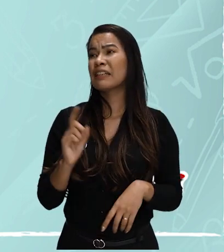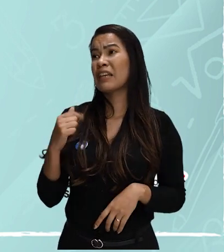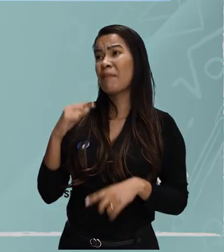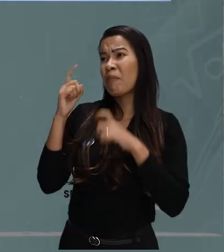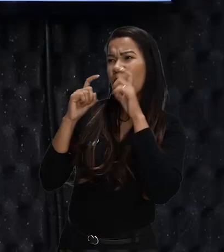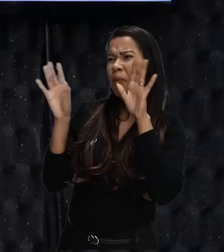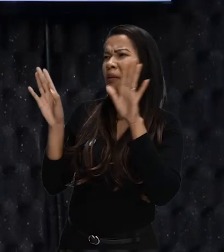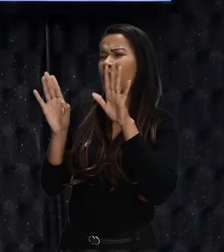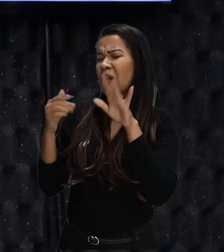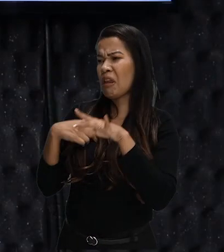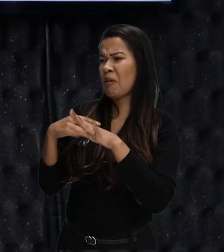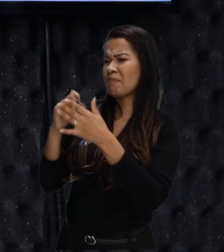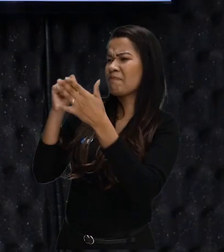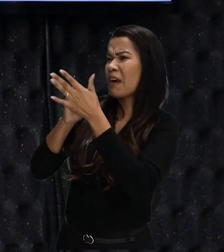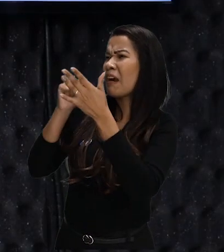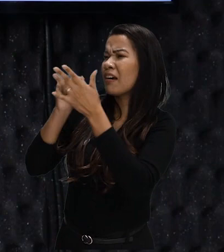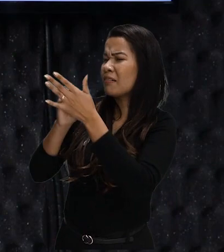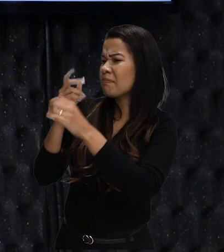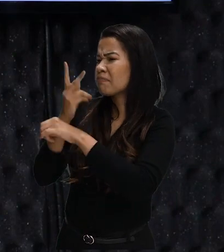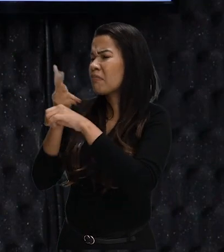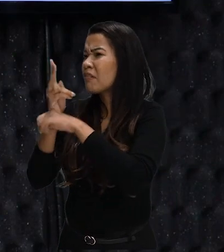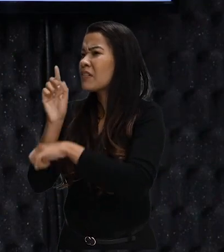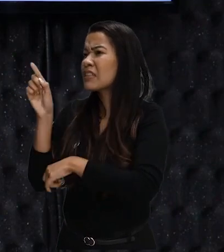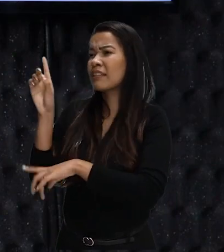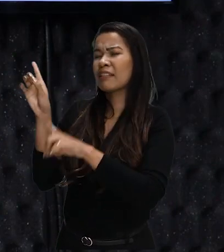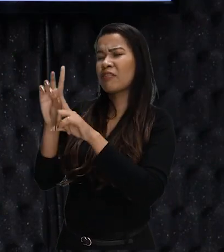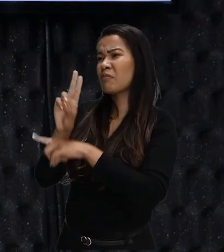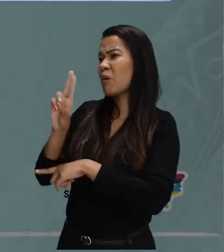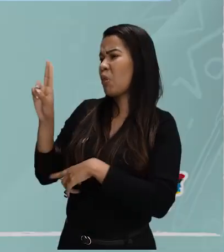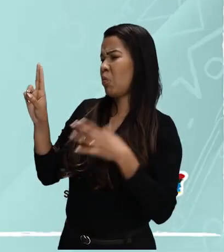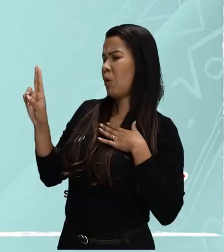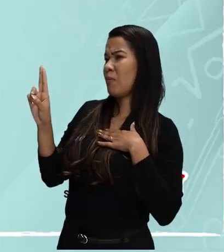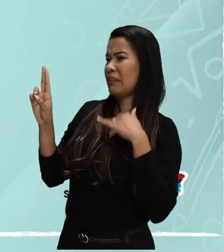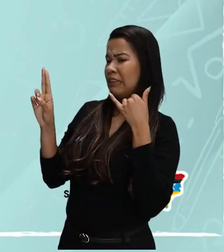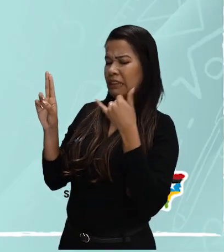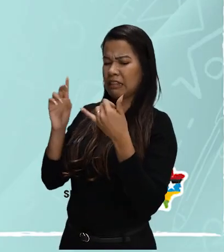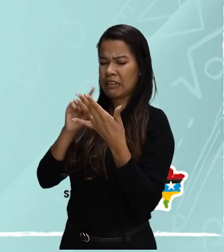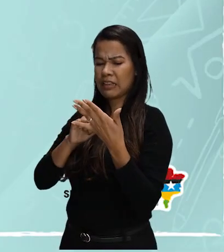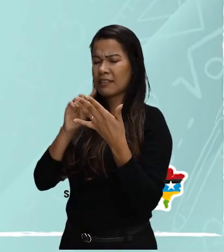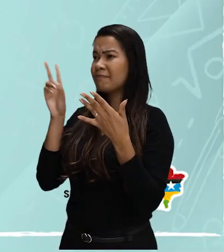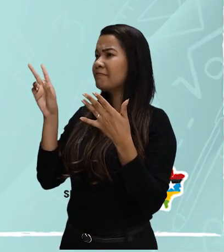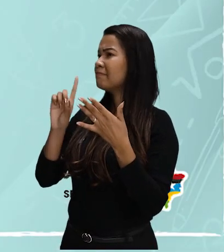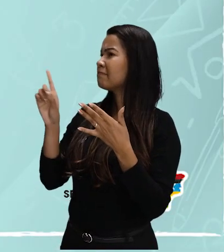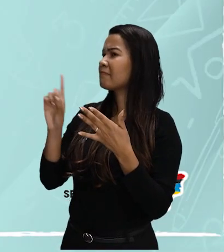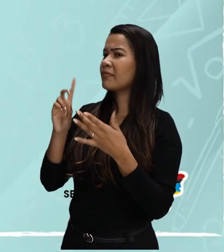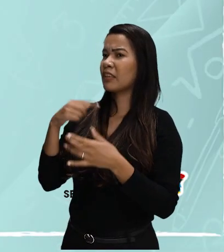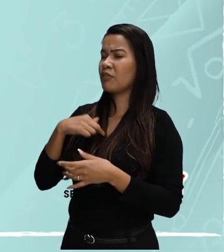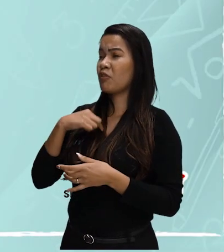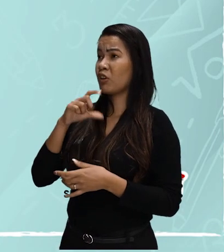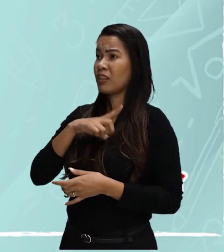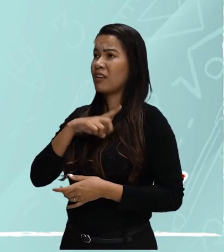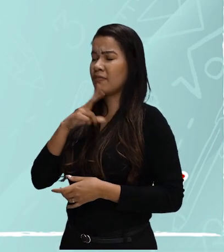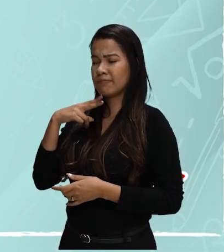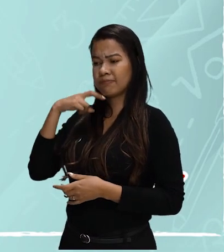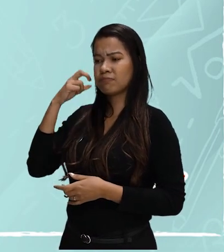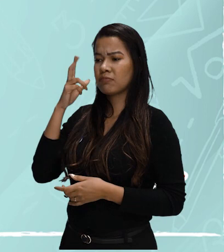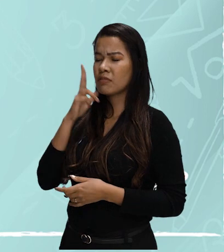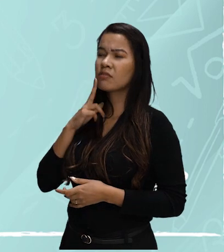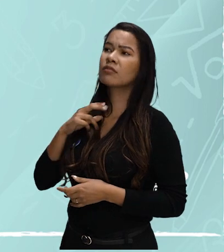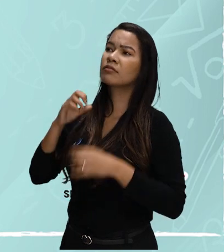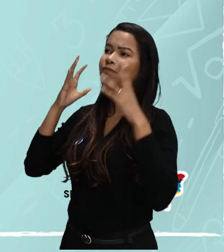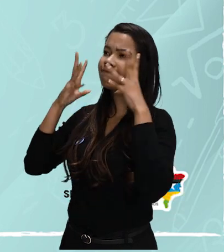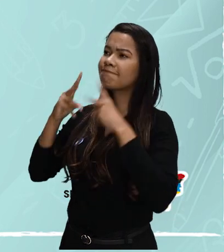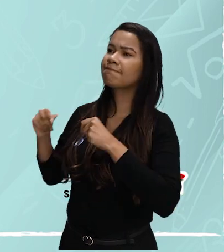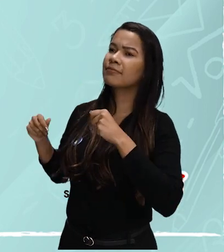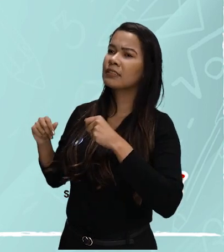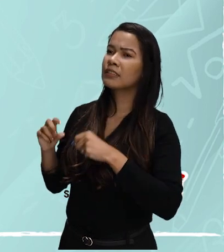não vou bater em seu portão. Preocupa não que não vai ver mais o meu nome em nenhuma ligação. Preocupa não que eu vou tomar vergonha na cara. Preocupa não. Para